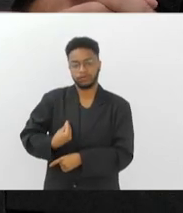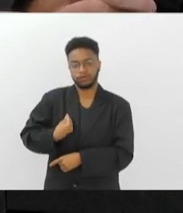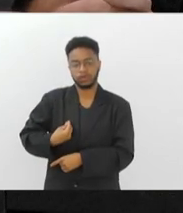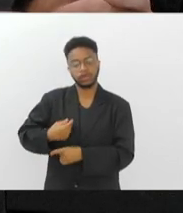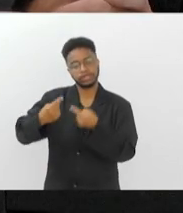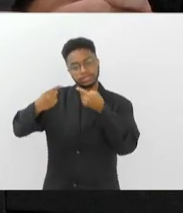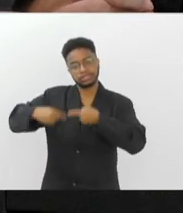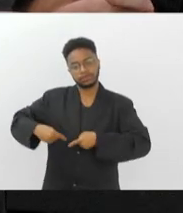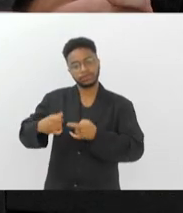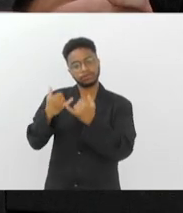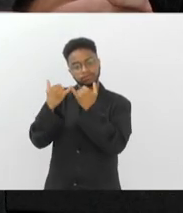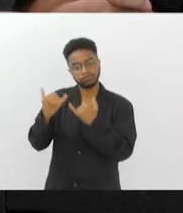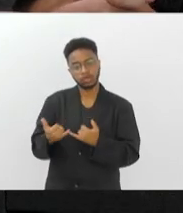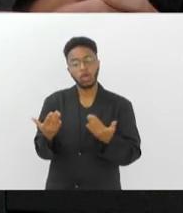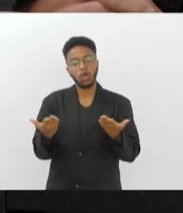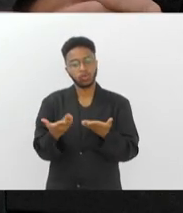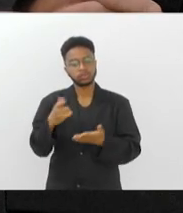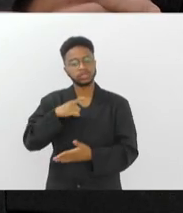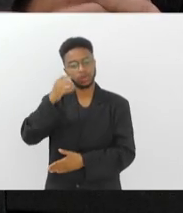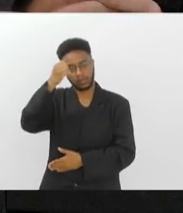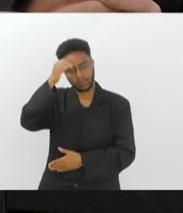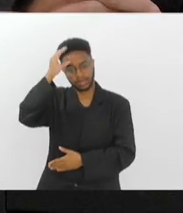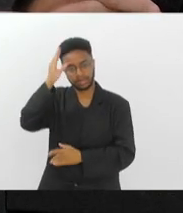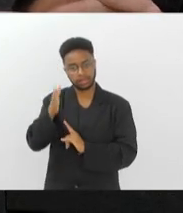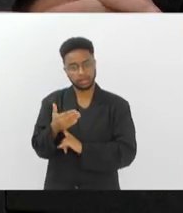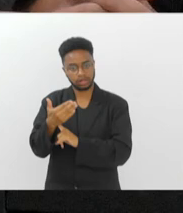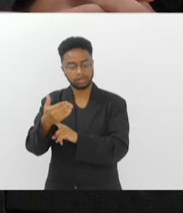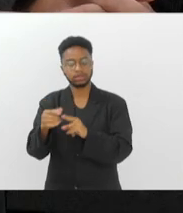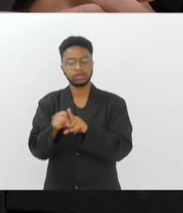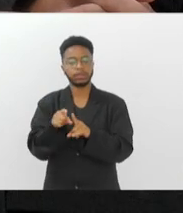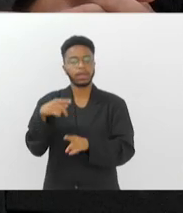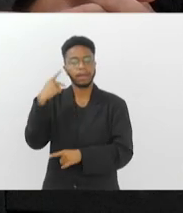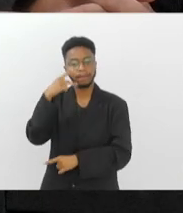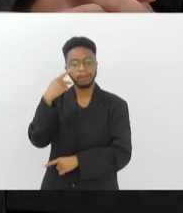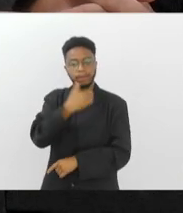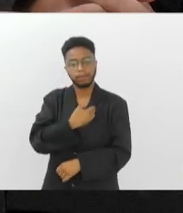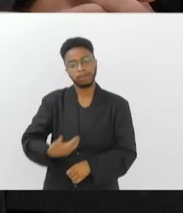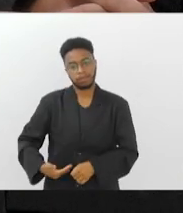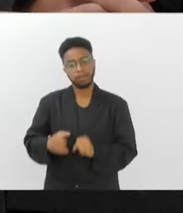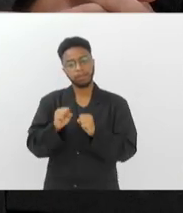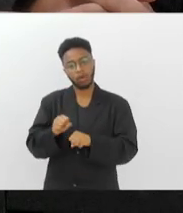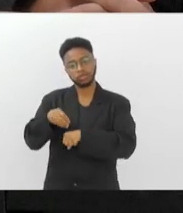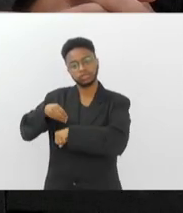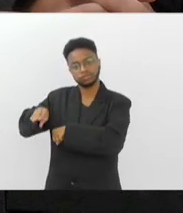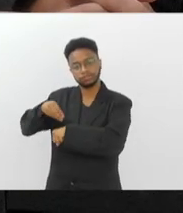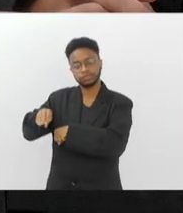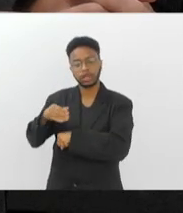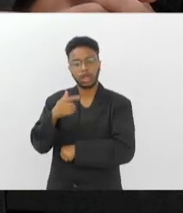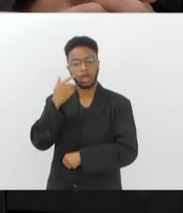tem vasto conhecimento tecnológico e políticas públicas que podem ser partilhadas com Angola.